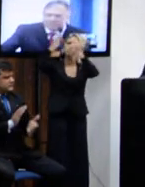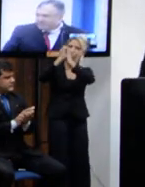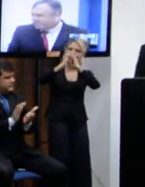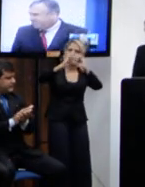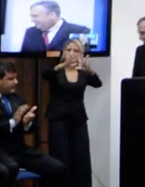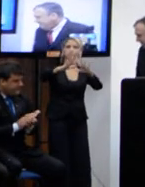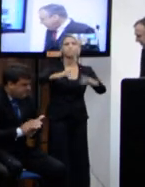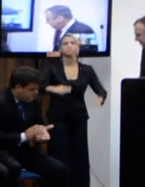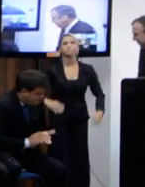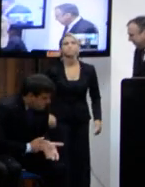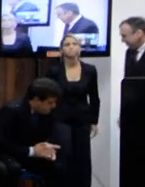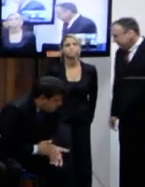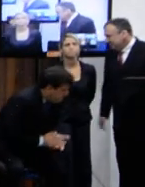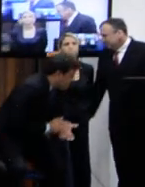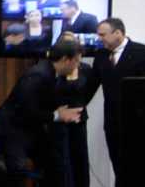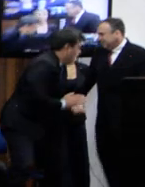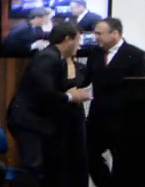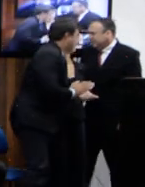abençoe.